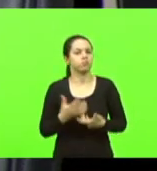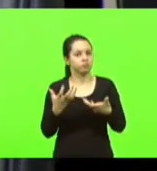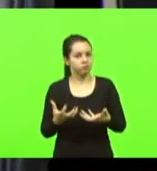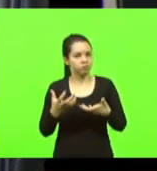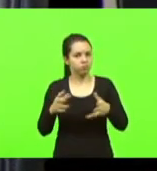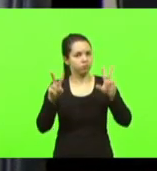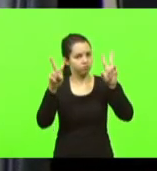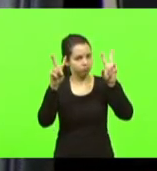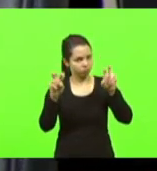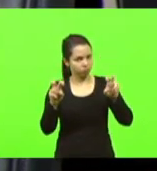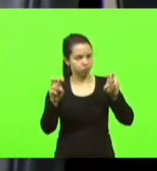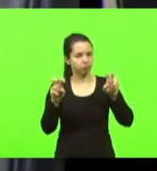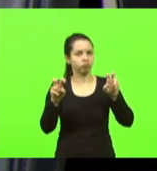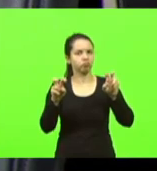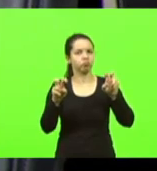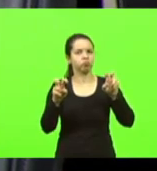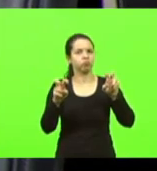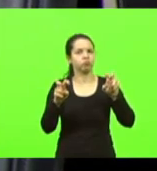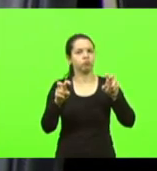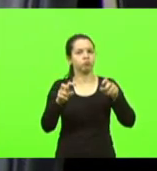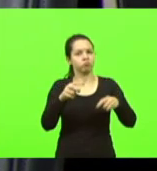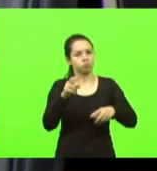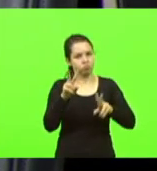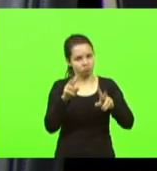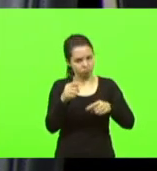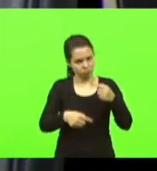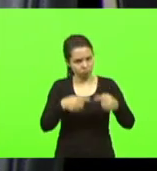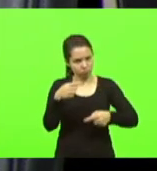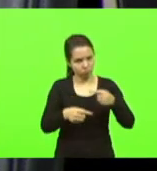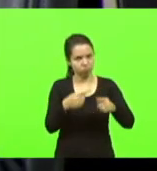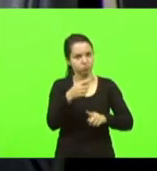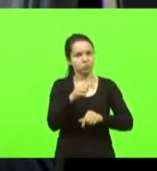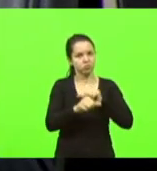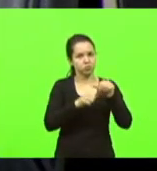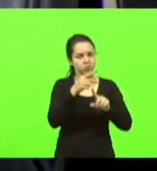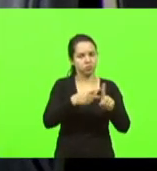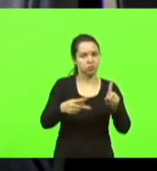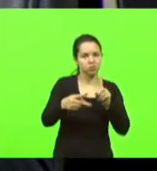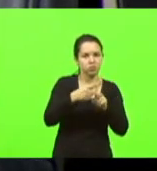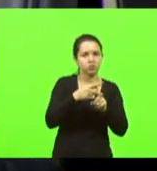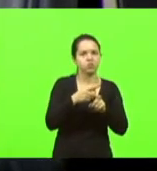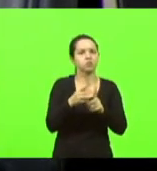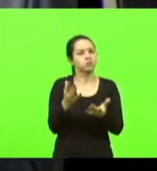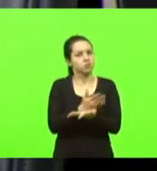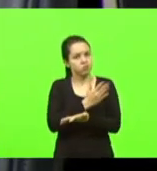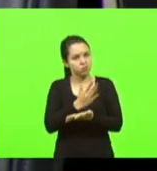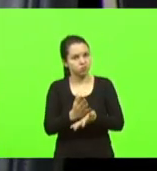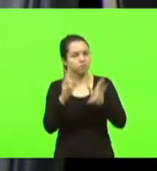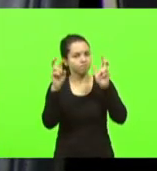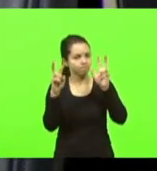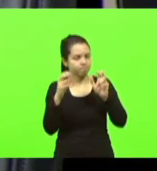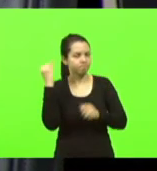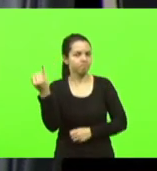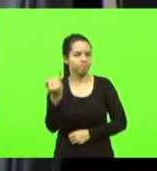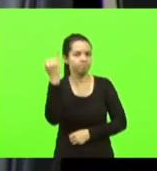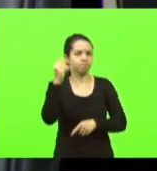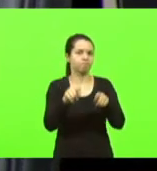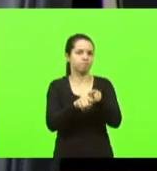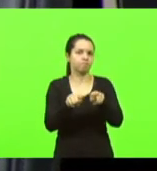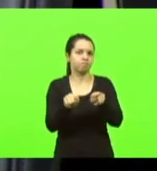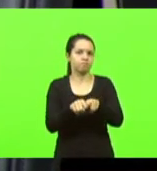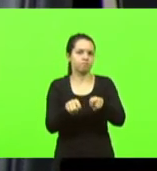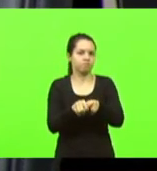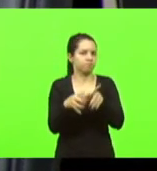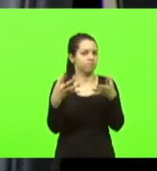né na nossa reforma da Previdência entretanto alguns pontos cruciais eles não foram